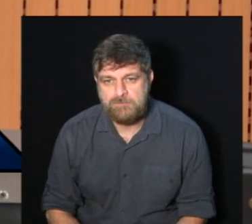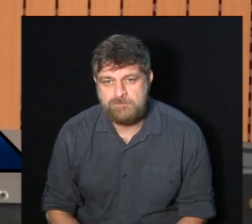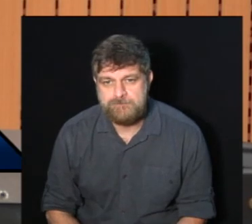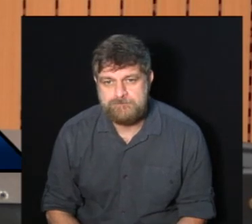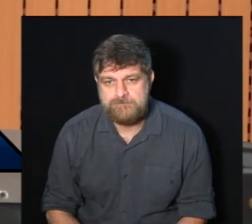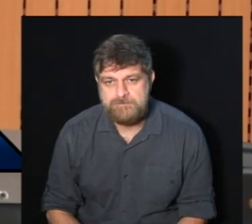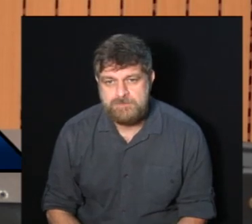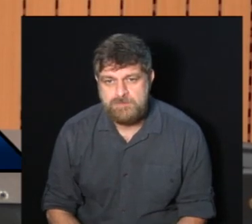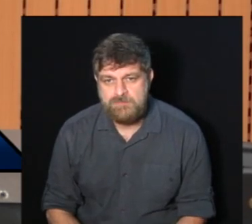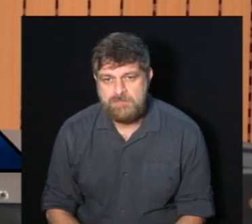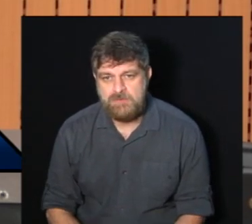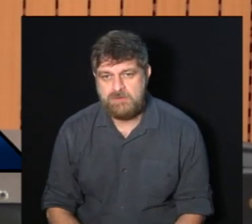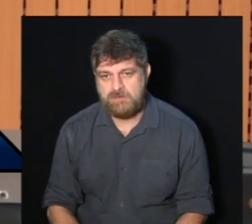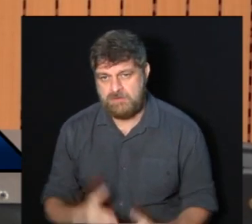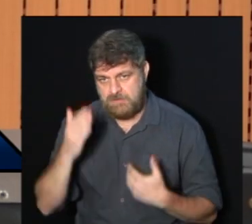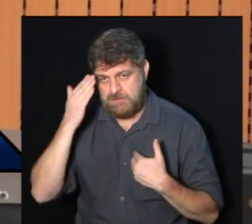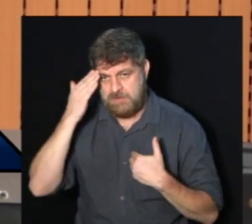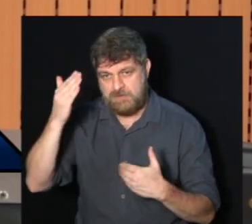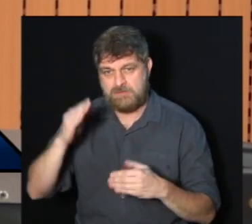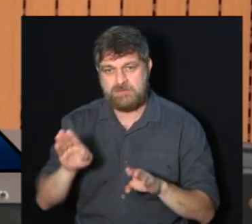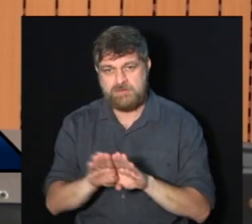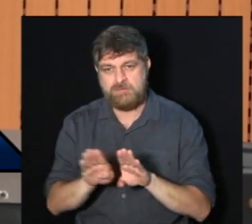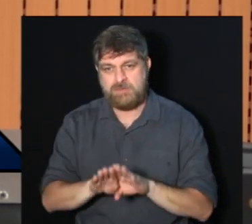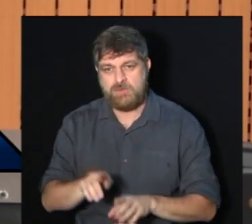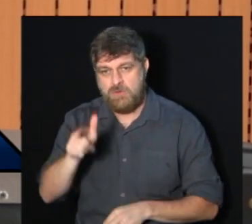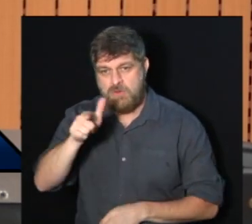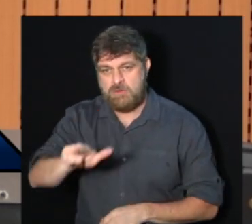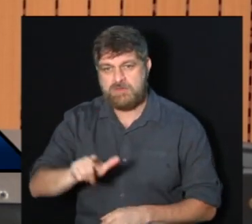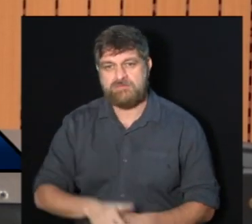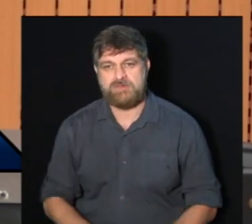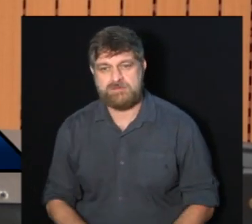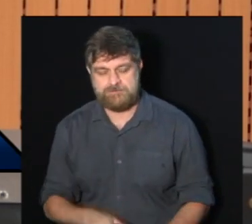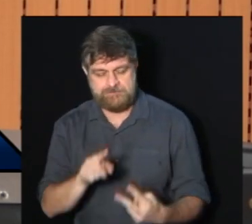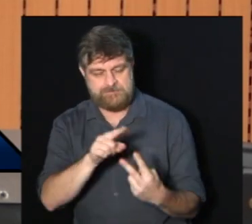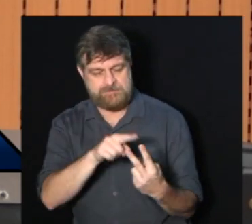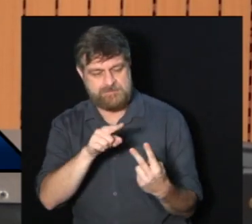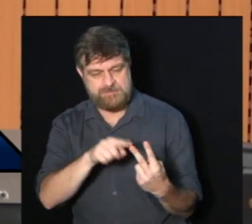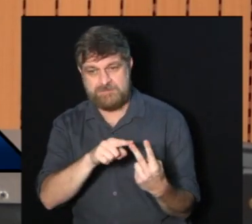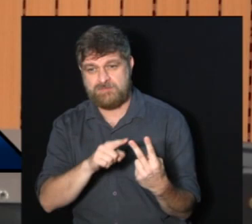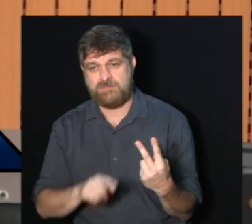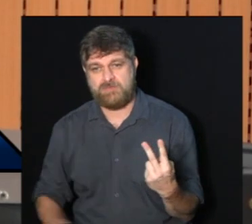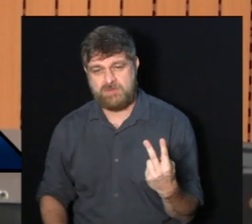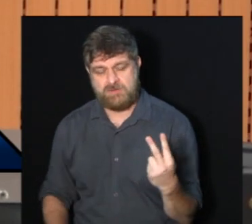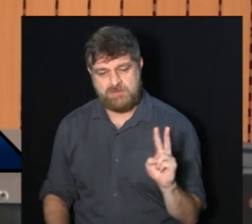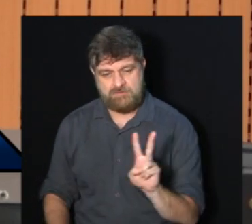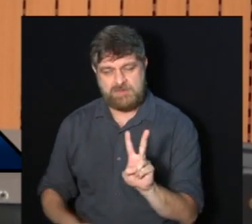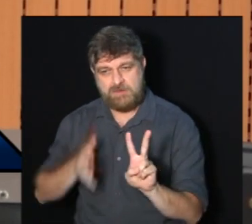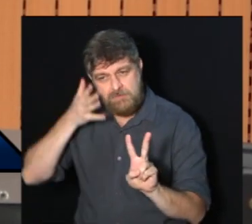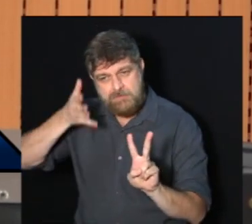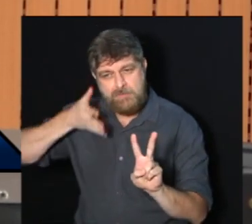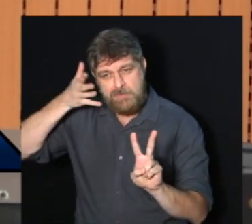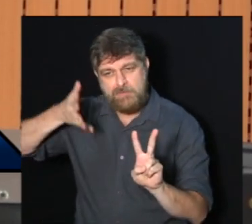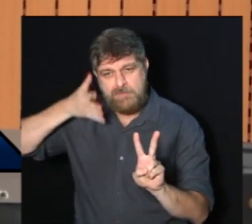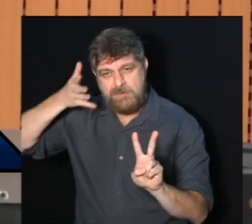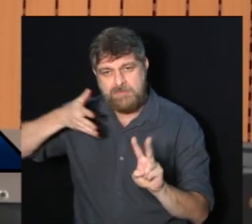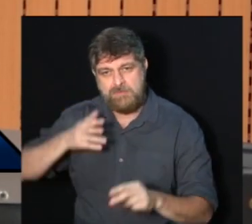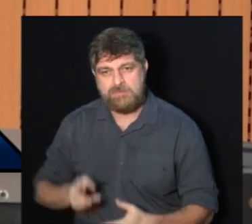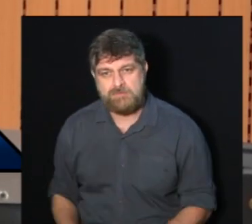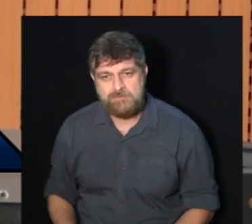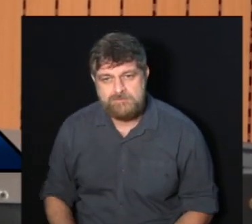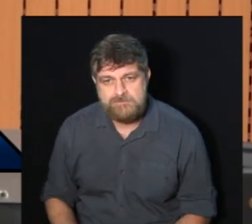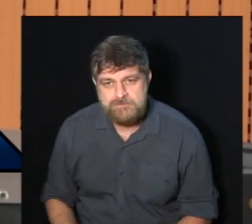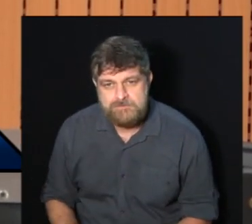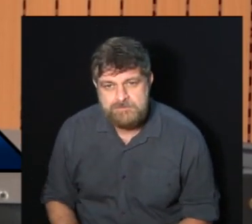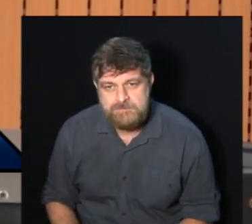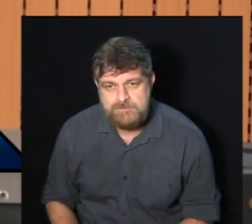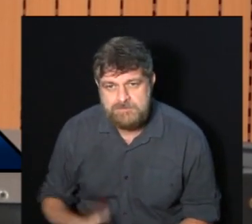vereador. Agradeço mais uma vez a Laís, o Tiago, e dizer a vocês que a Câmara Municipal de Campinas está sempre aberta aqui. Eu